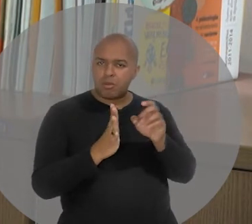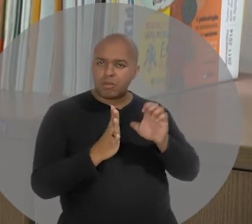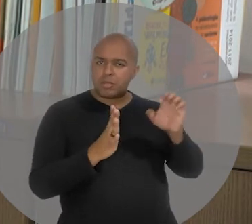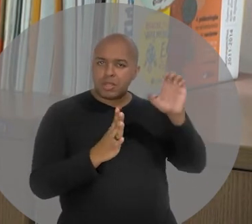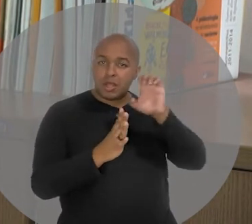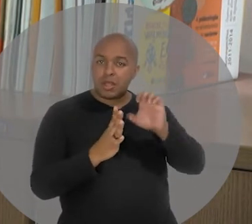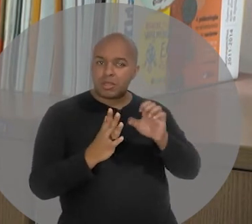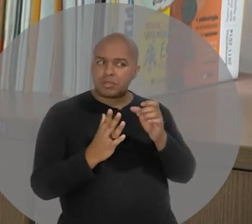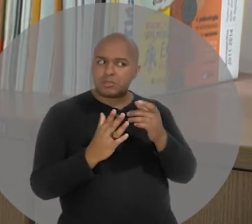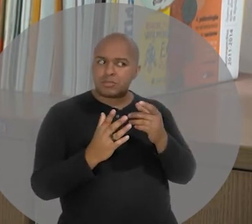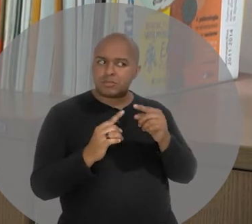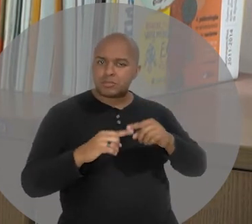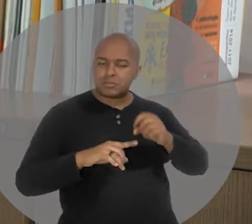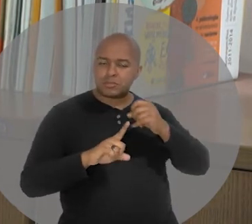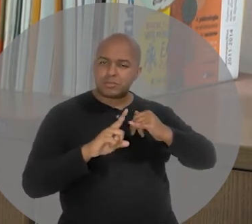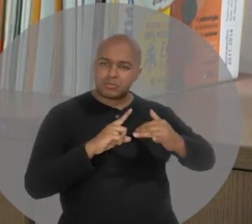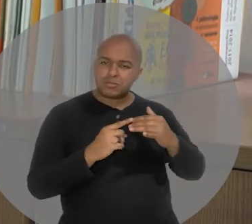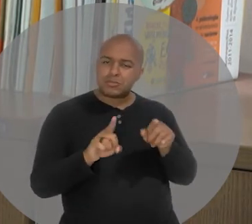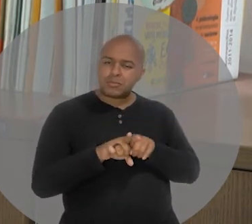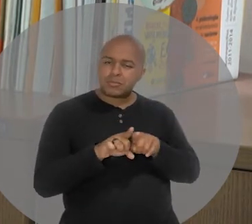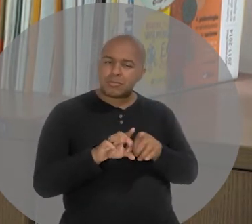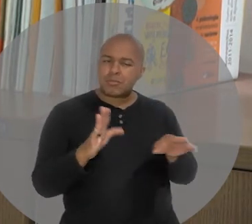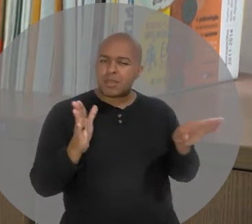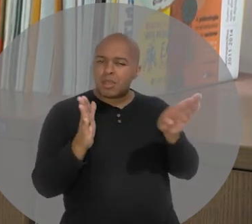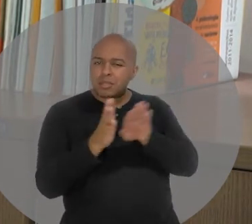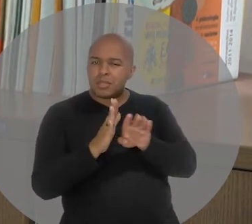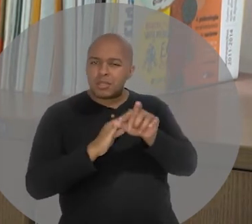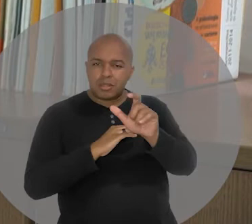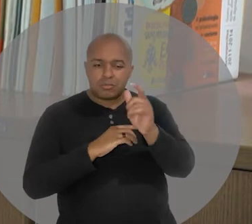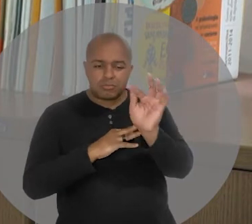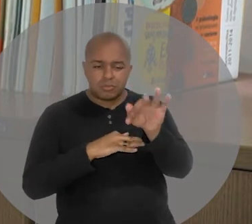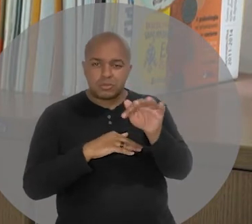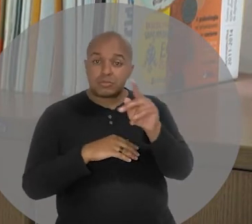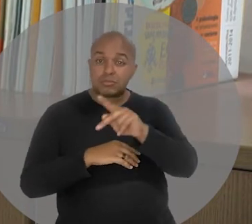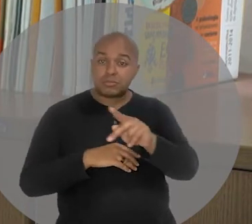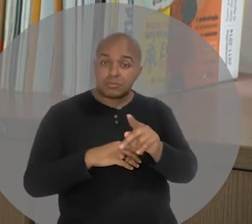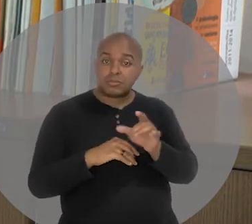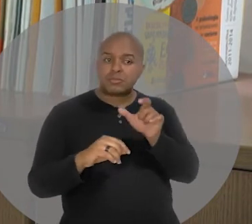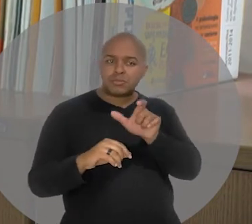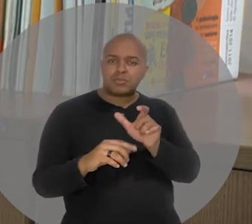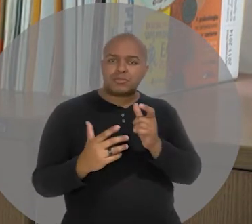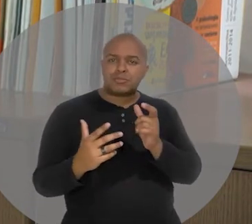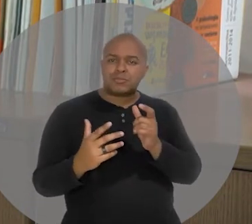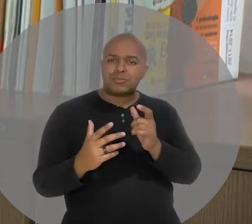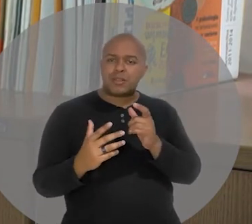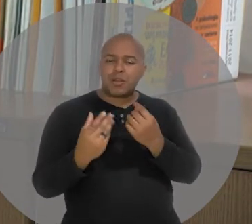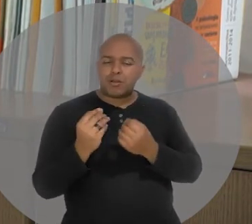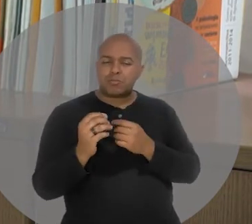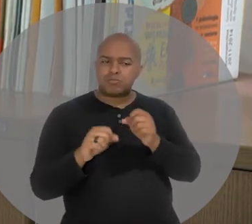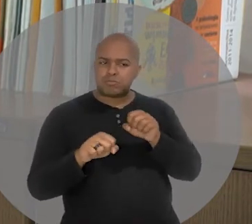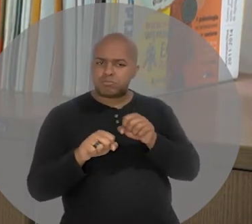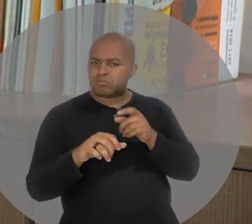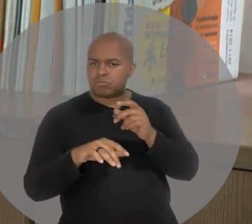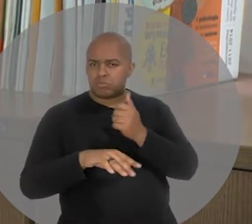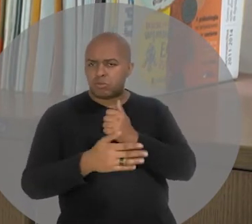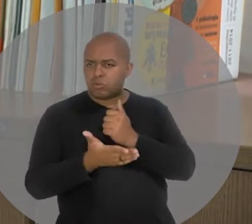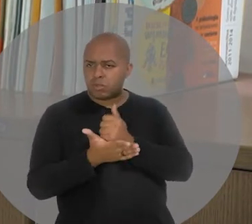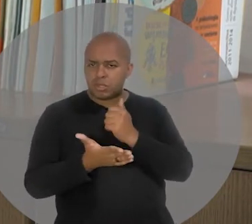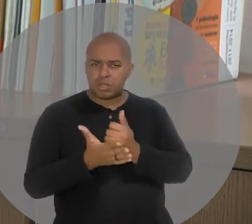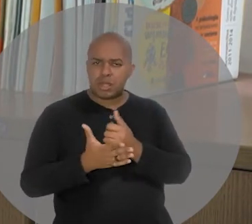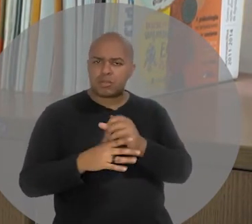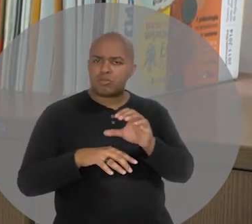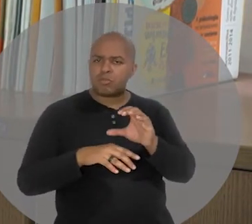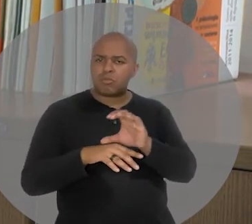da instituição social, até chegar lá na ponta, a professora que está lá, seja efetivada, contratada,